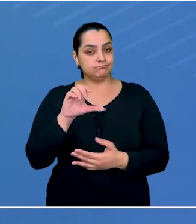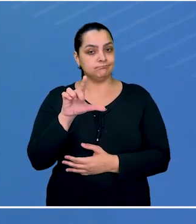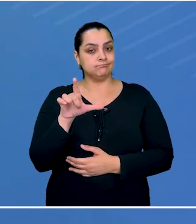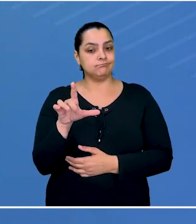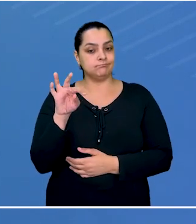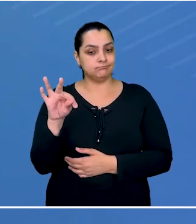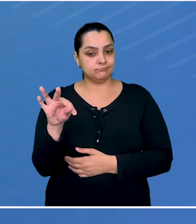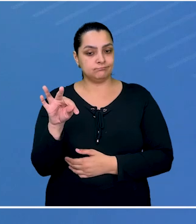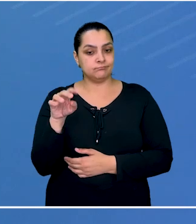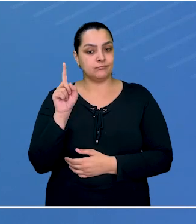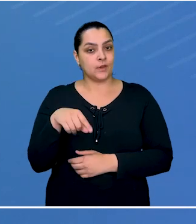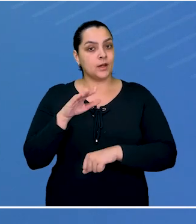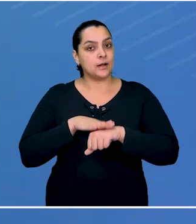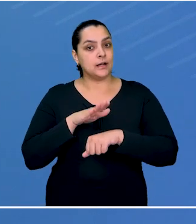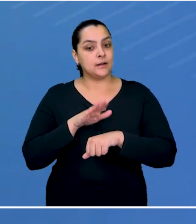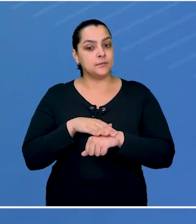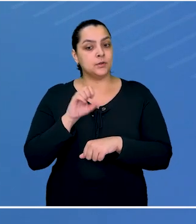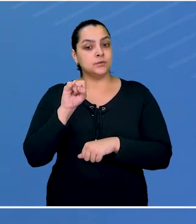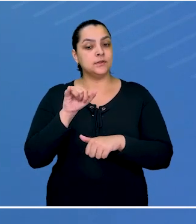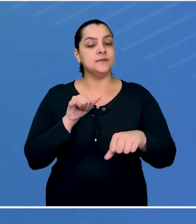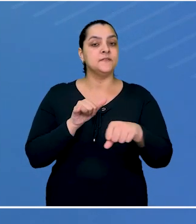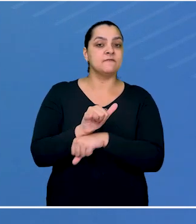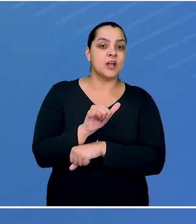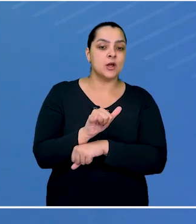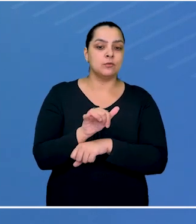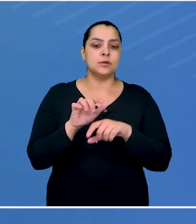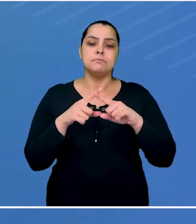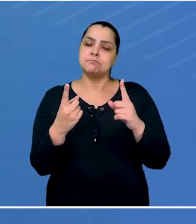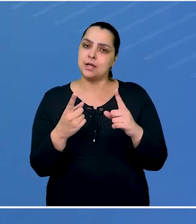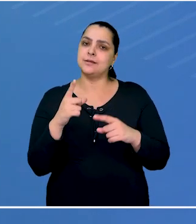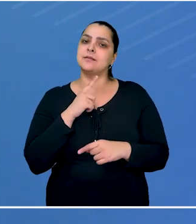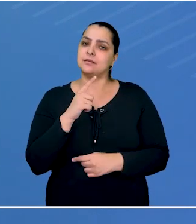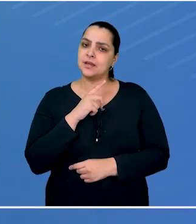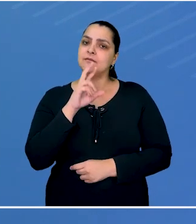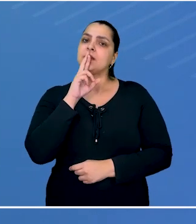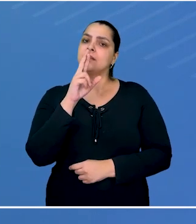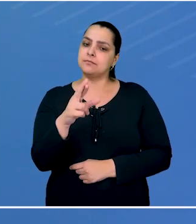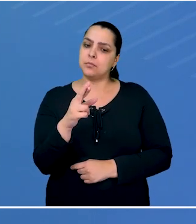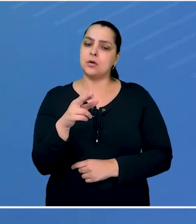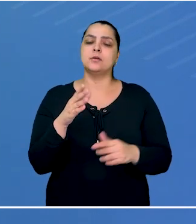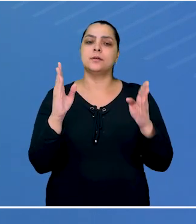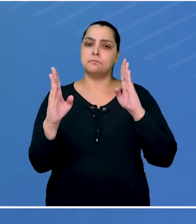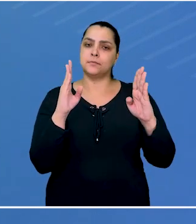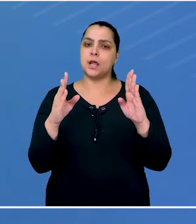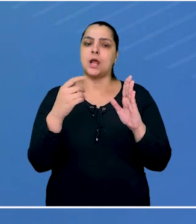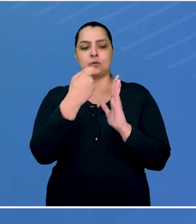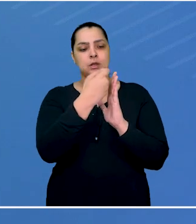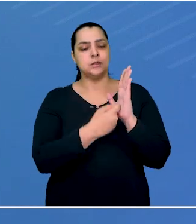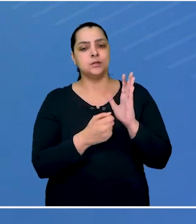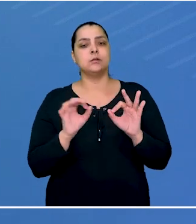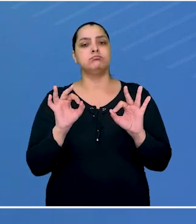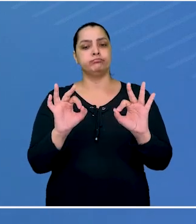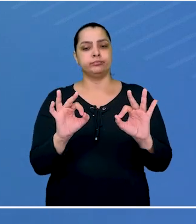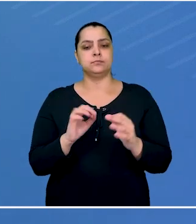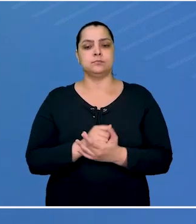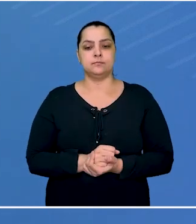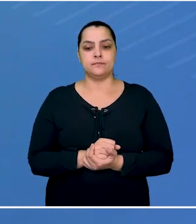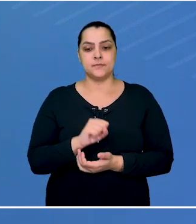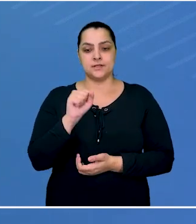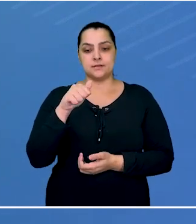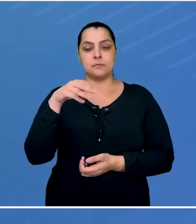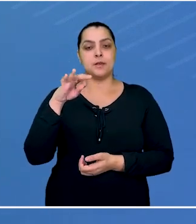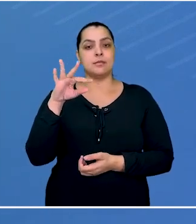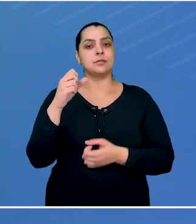das leis do trabalho é devido em caso de ausência, mas que houve justificativa apresentada no prazo previsto. A repórter Samantha